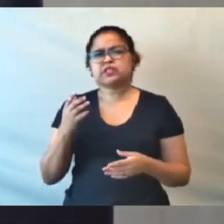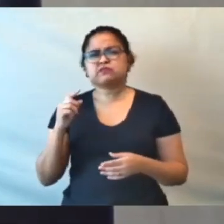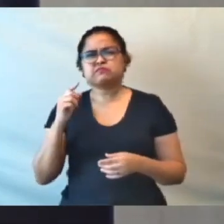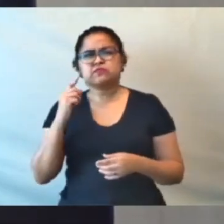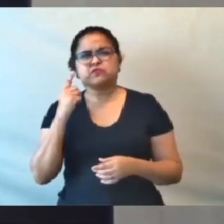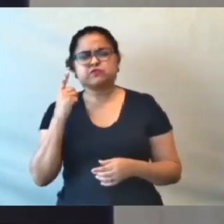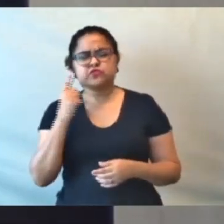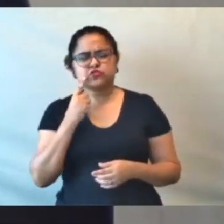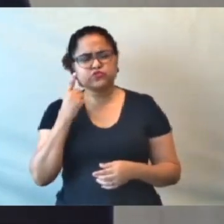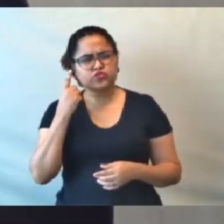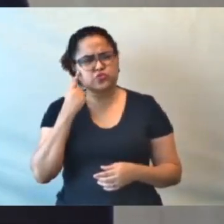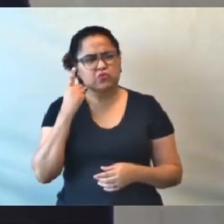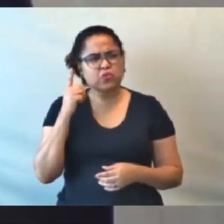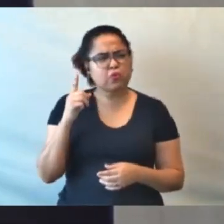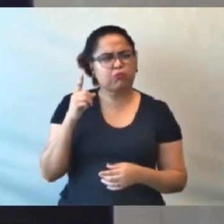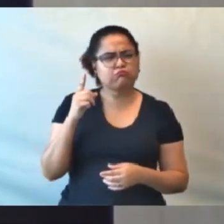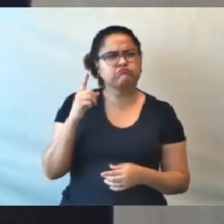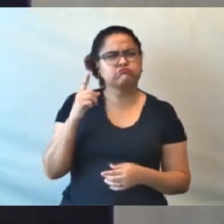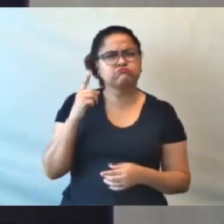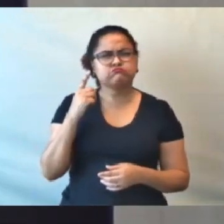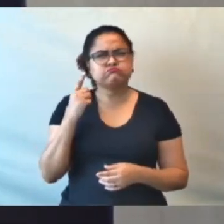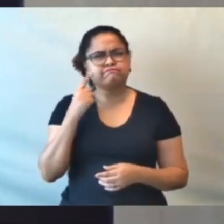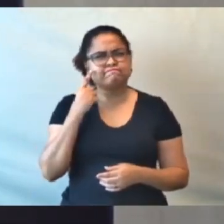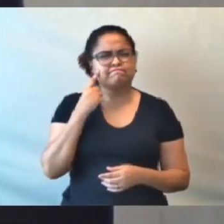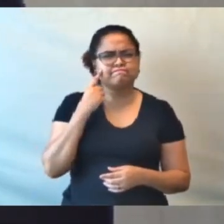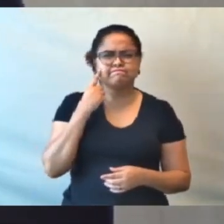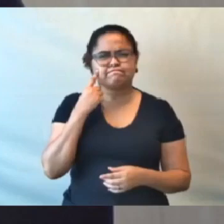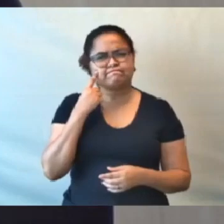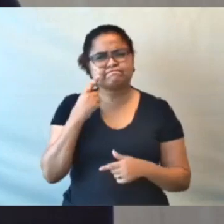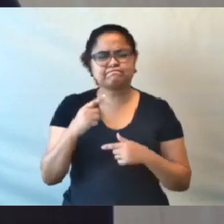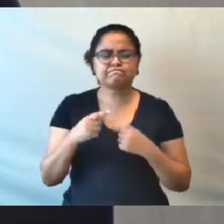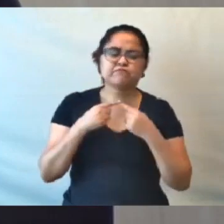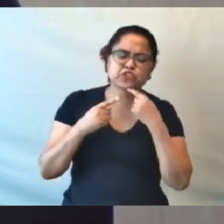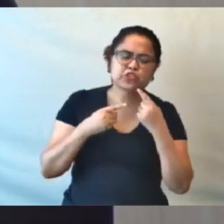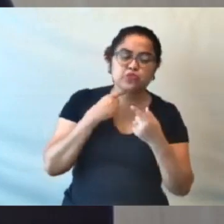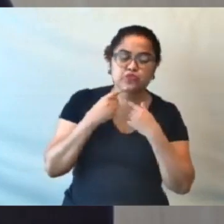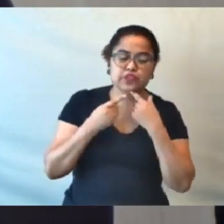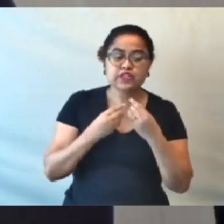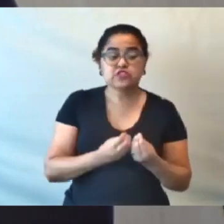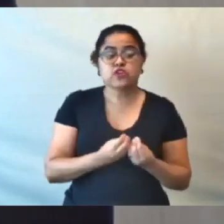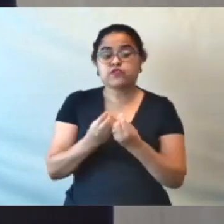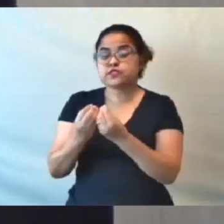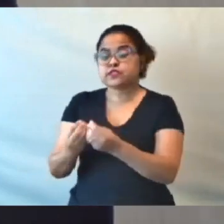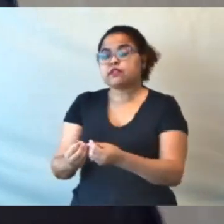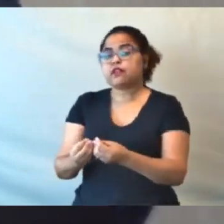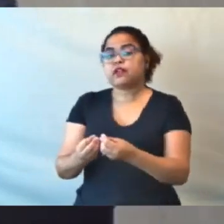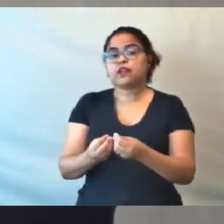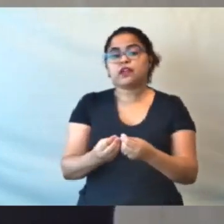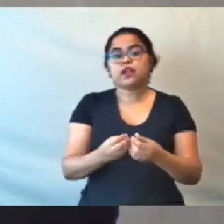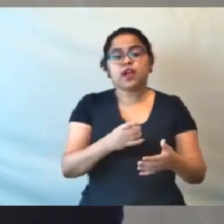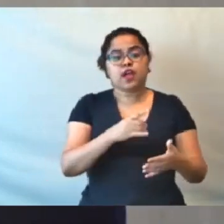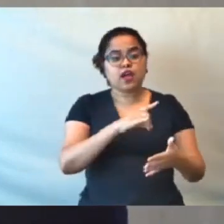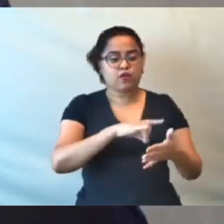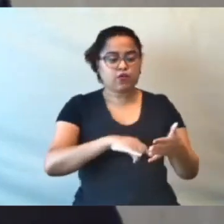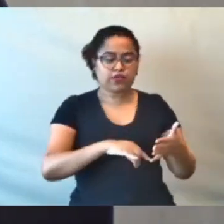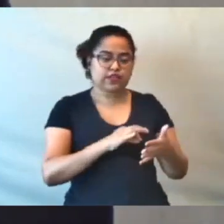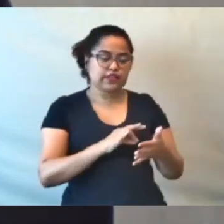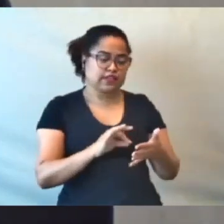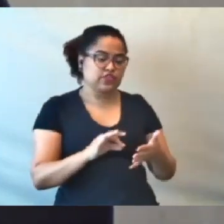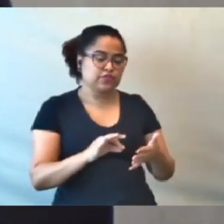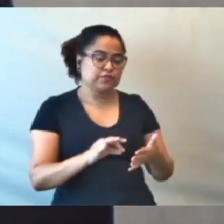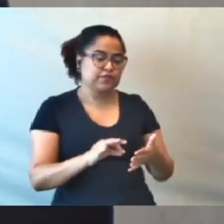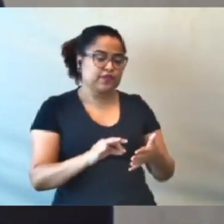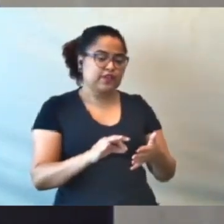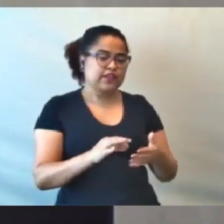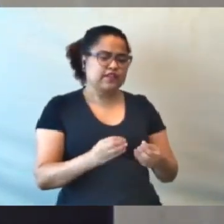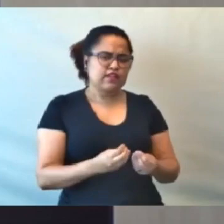dúvida, porque você dá ao contratante o poder de dar notas que vão interferir no resultado do